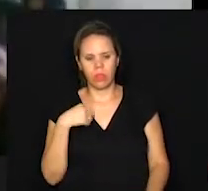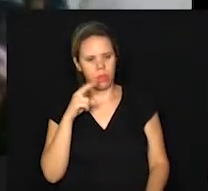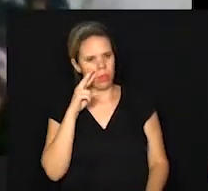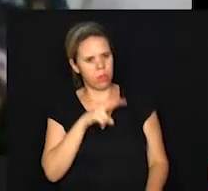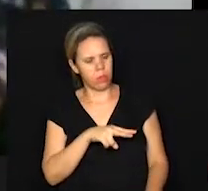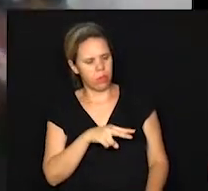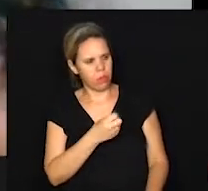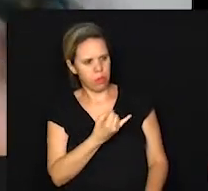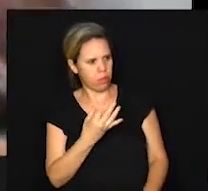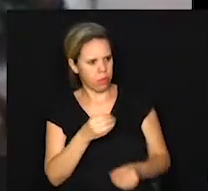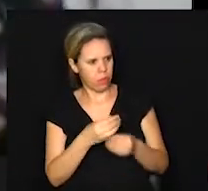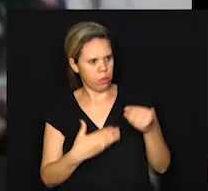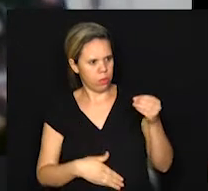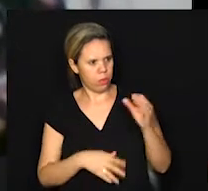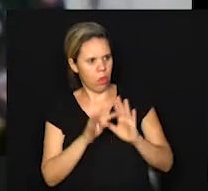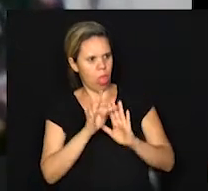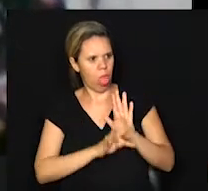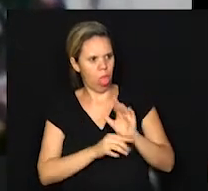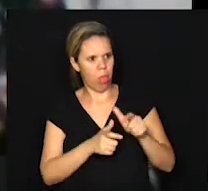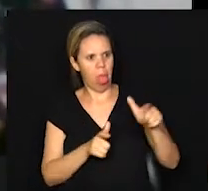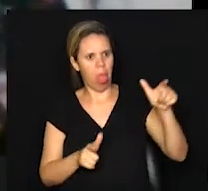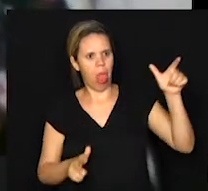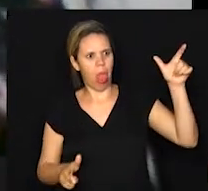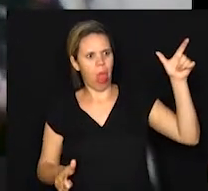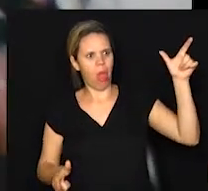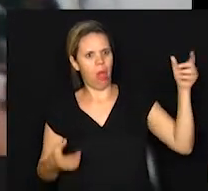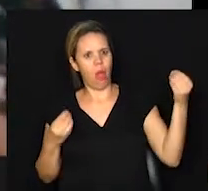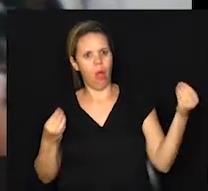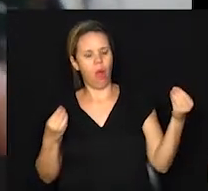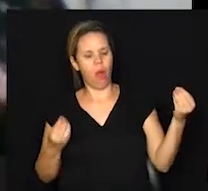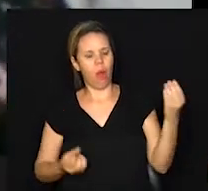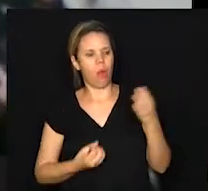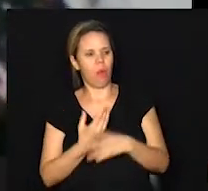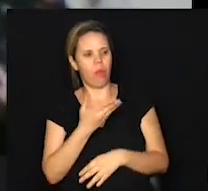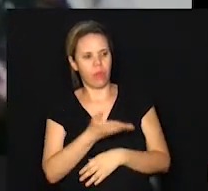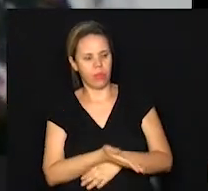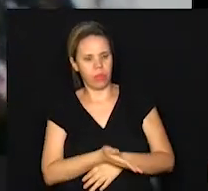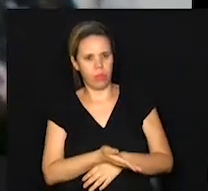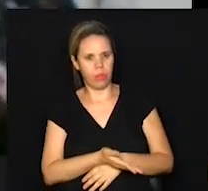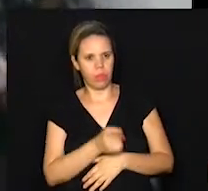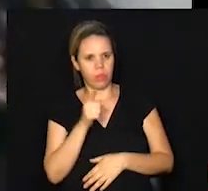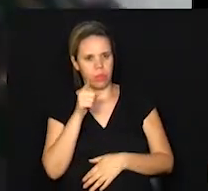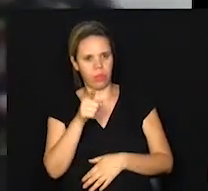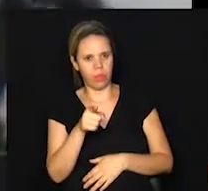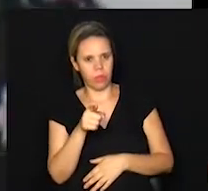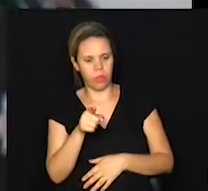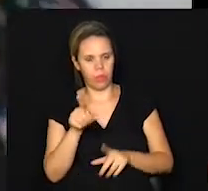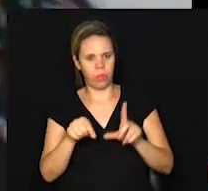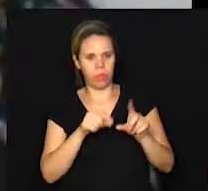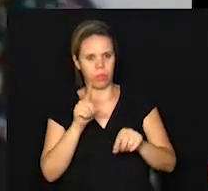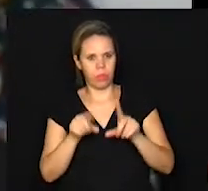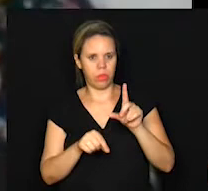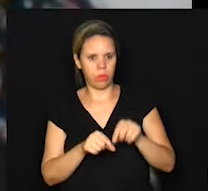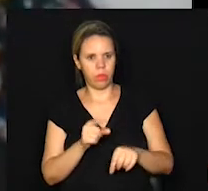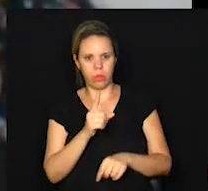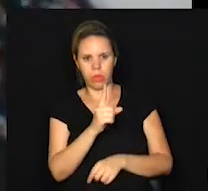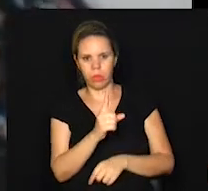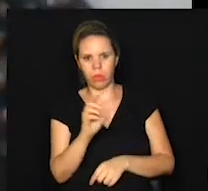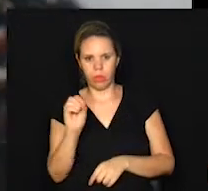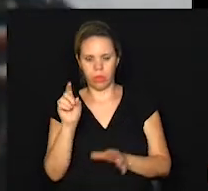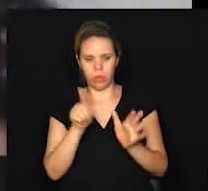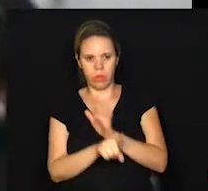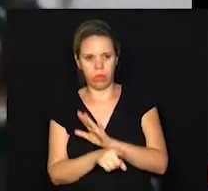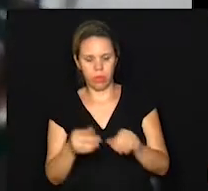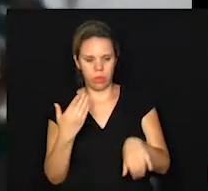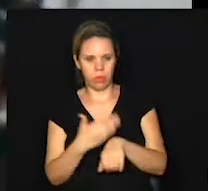era conteúdo, eram questões. Eu disse: como vai funcionar? Ele disse: você vai selecionar 10 questões, vai